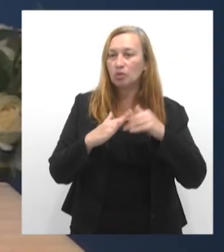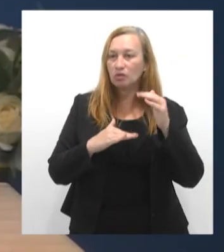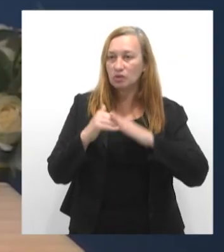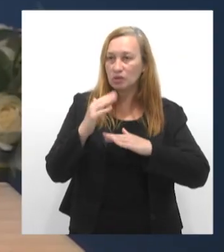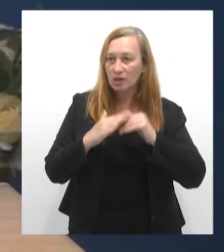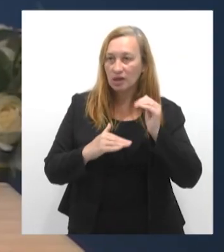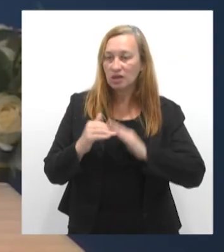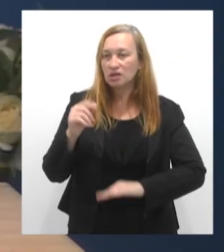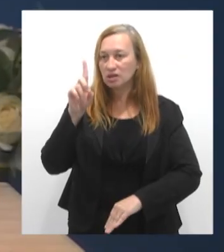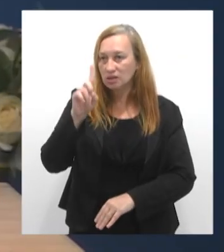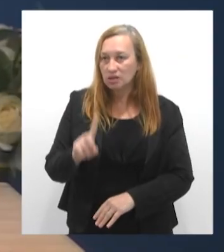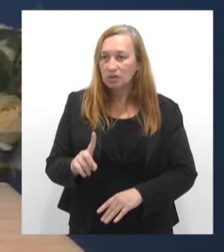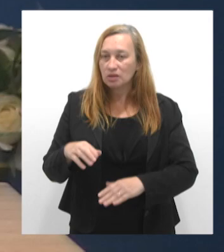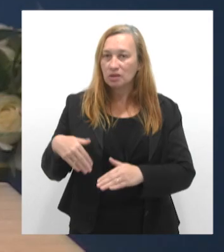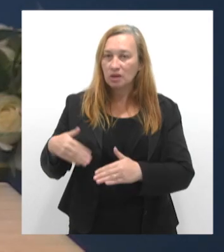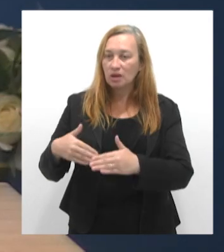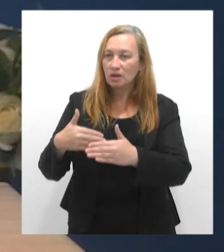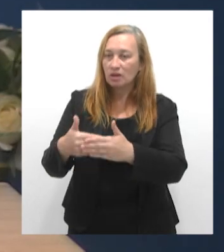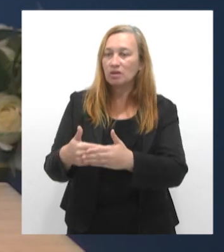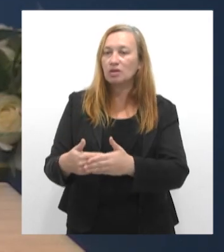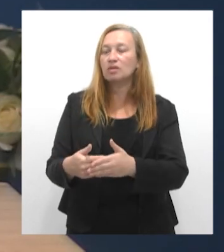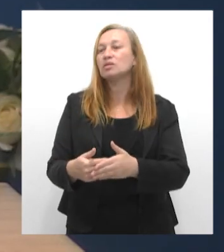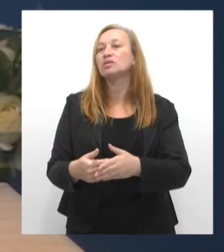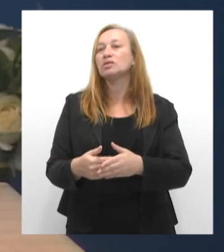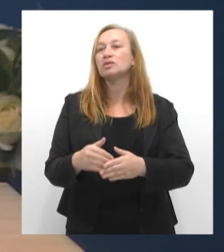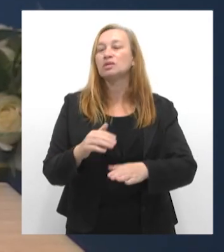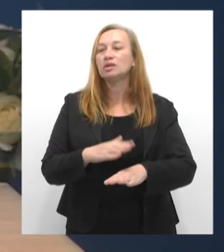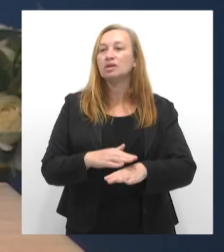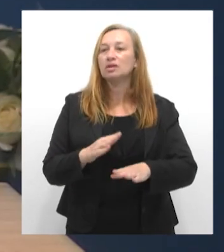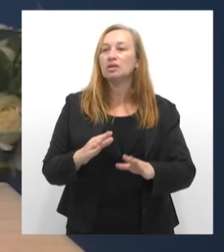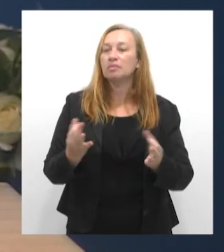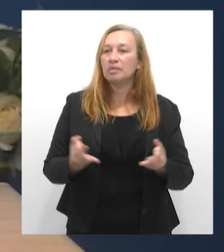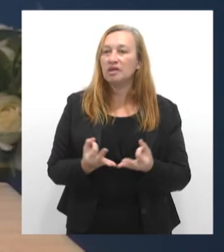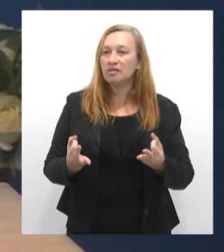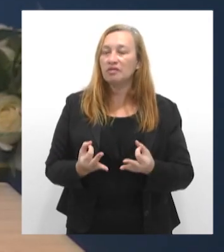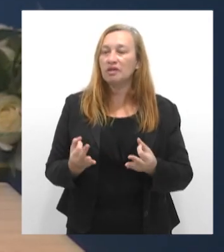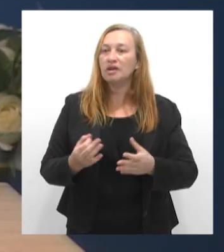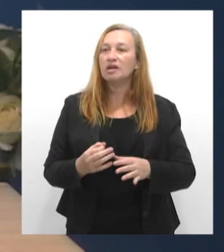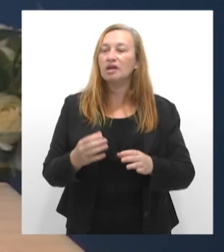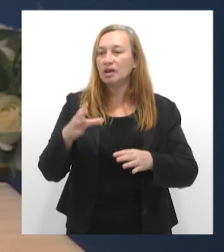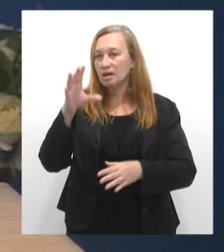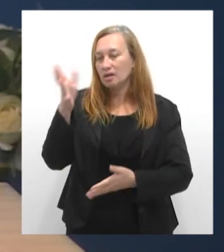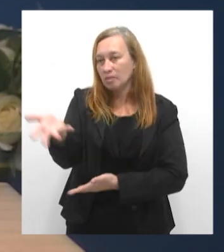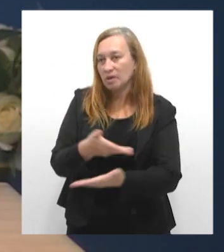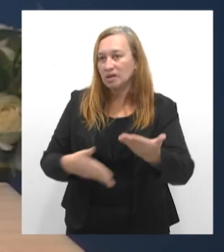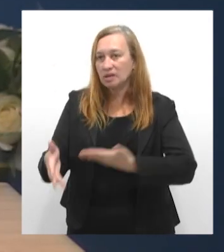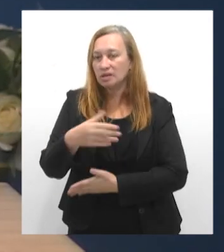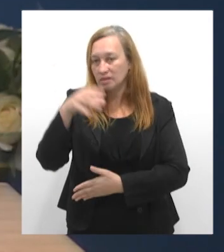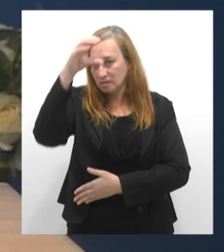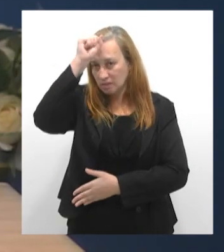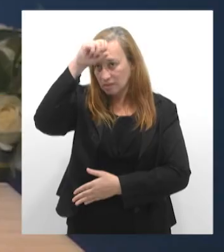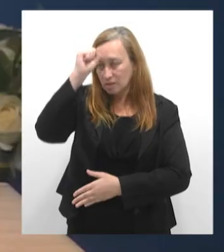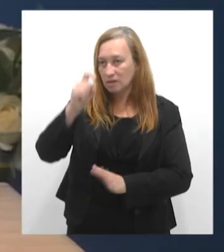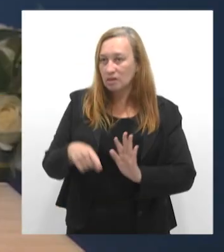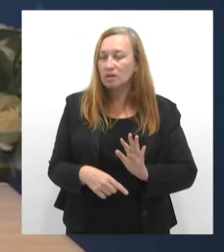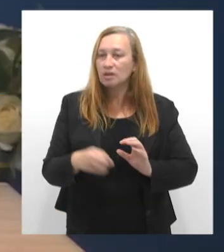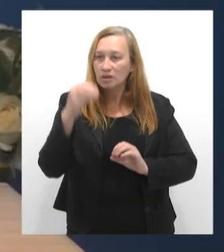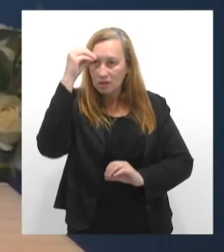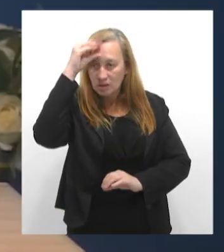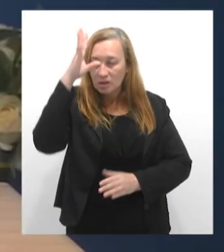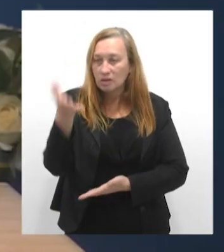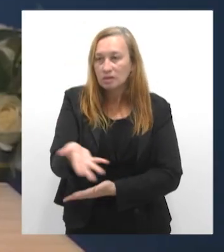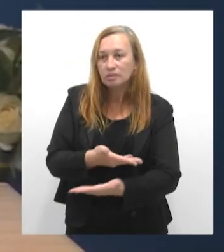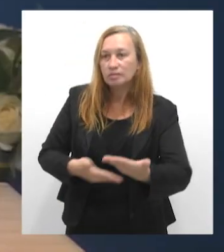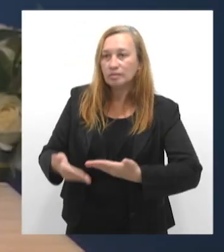diretoria, vem desenvolvendo ao longo do tempo essa brilhante trajetória, compartilhando aprendizado e que tem agregado muito conhecimento a todos